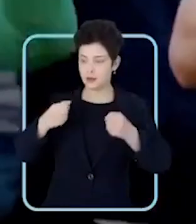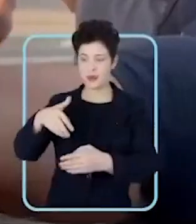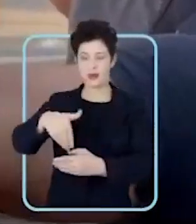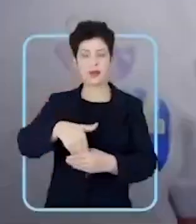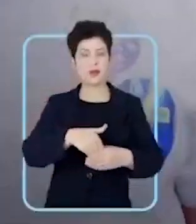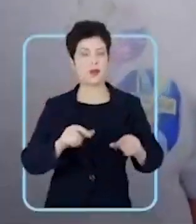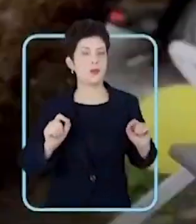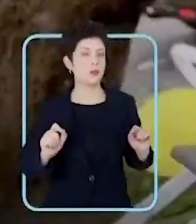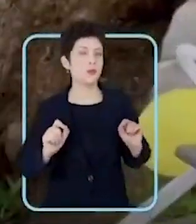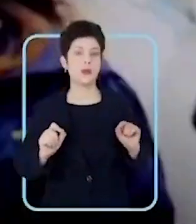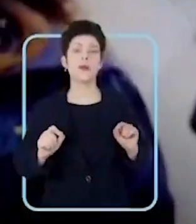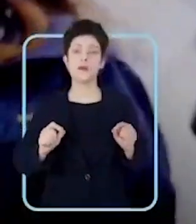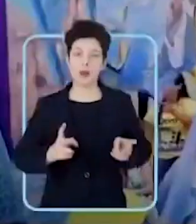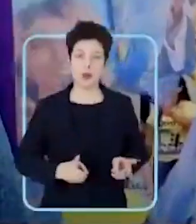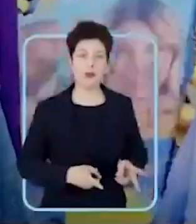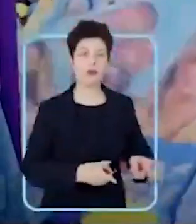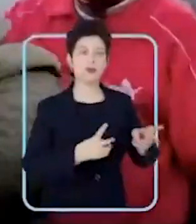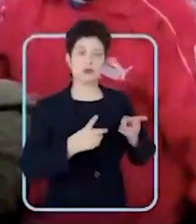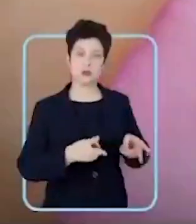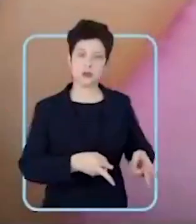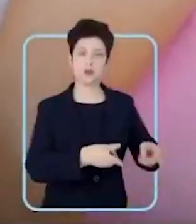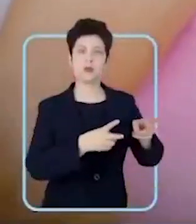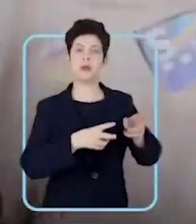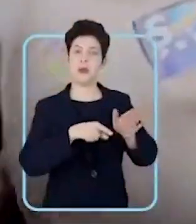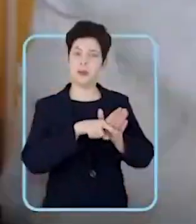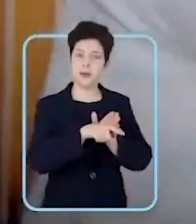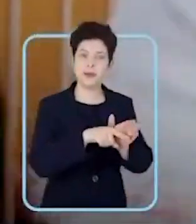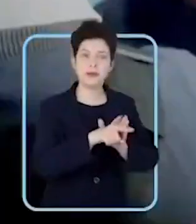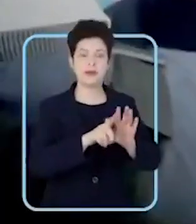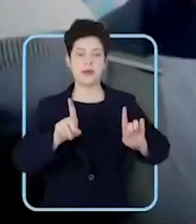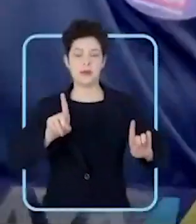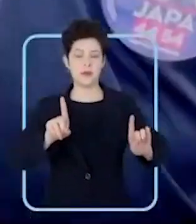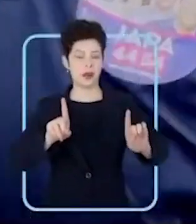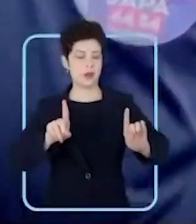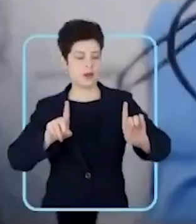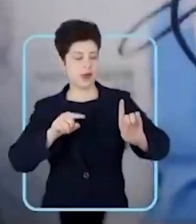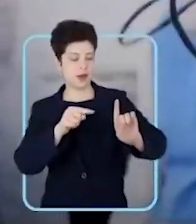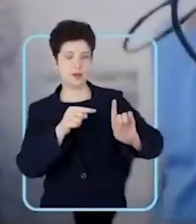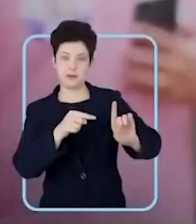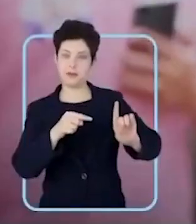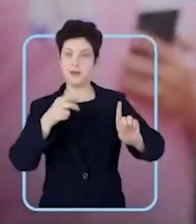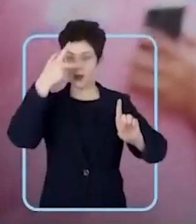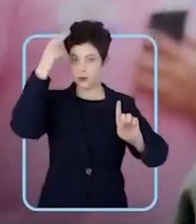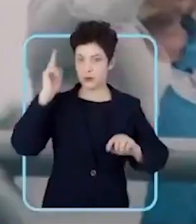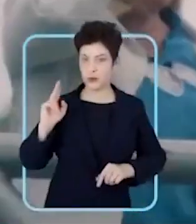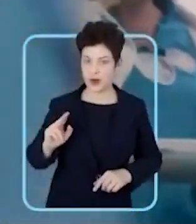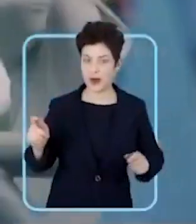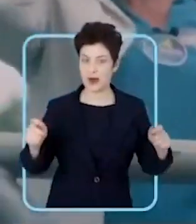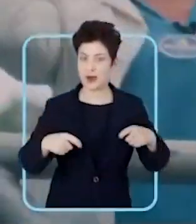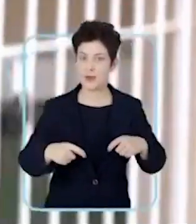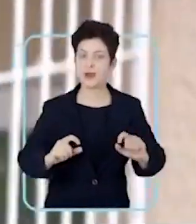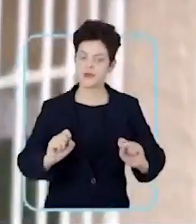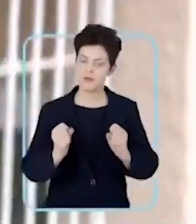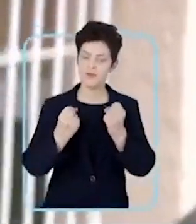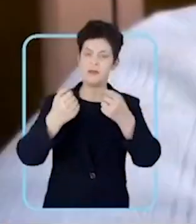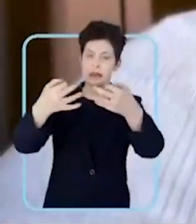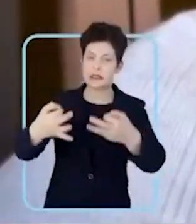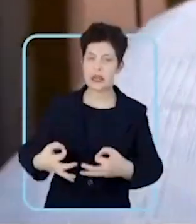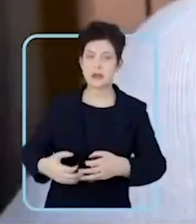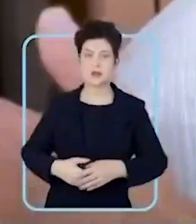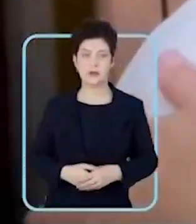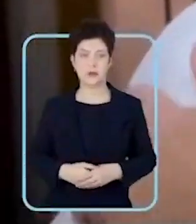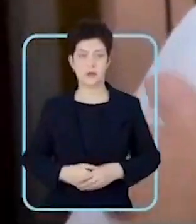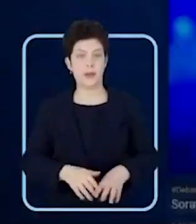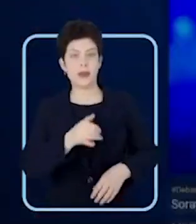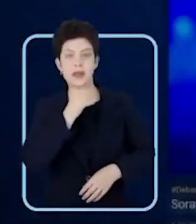a maior surpresa dessa eleição, que continua subindo a cada pesquisa Datafolha. Olha só do que Soraya é capaz para defender o